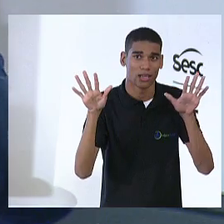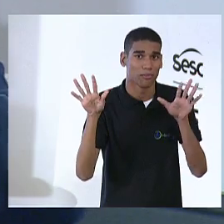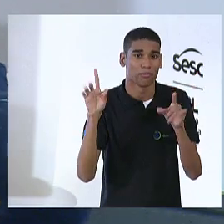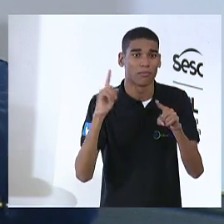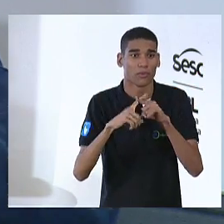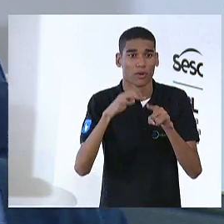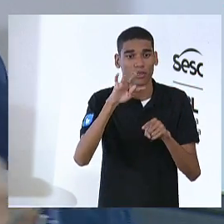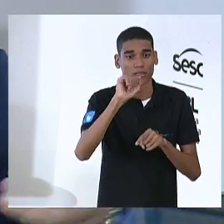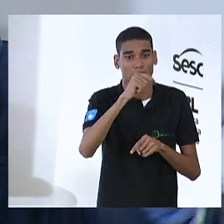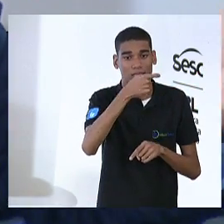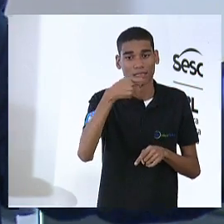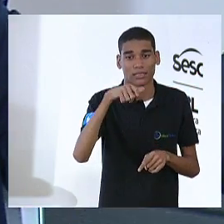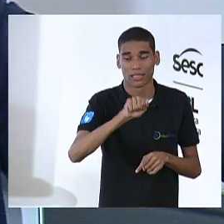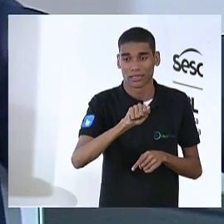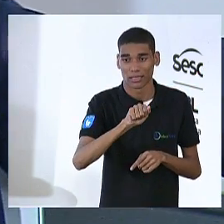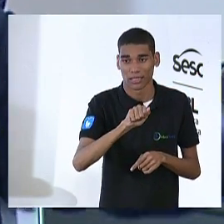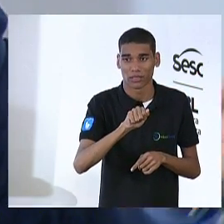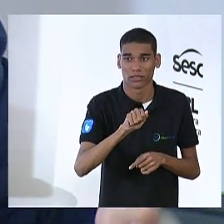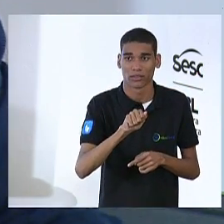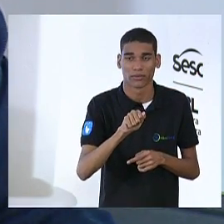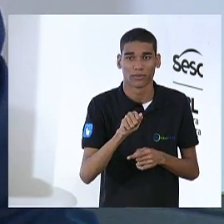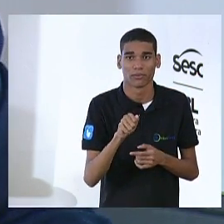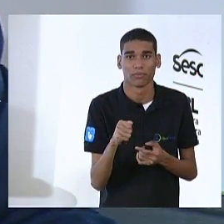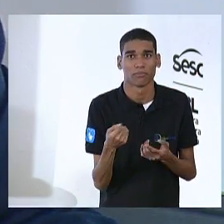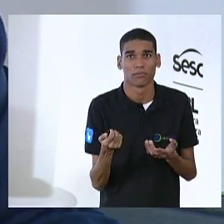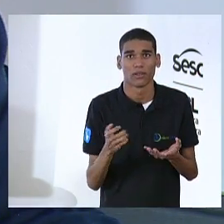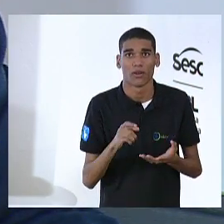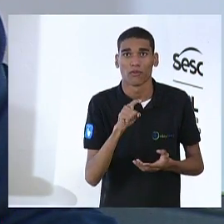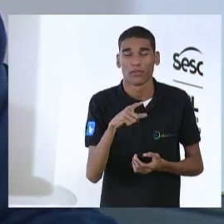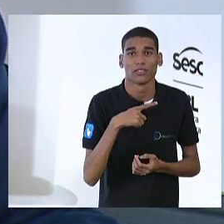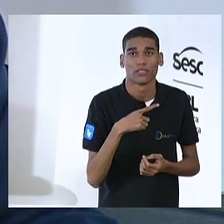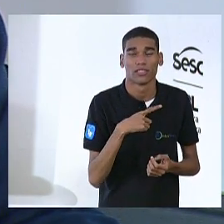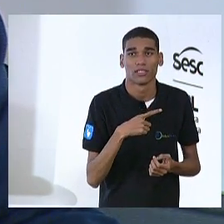Selic. Você tem